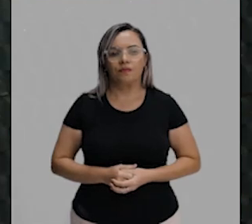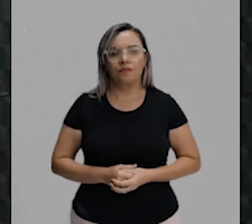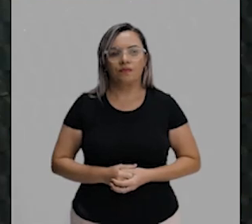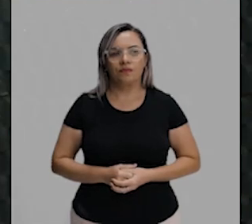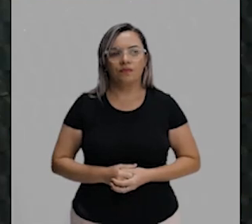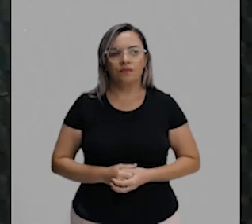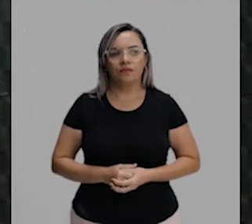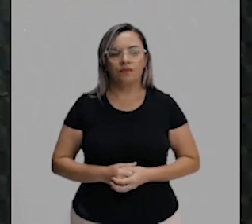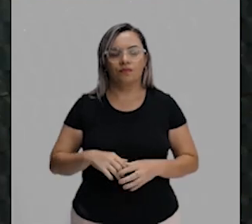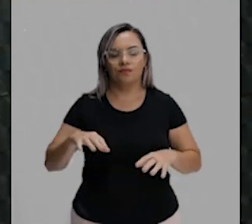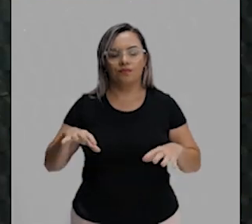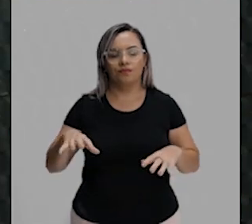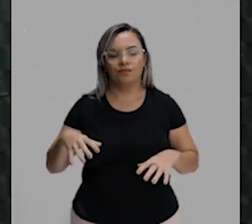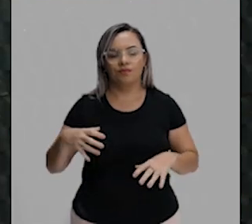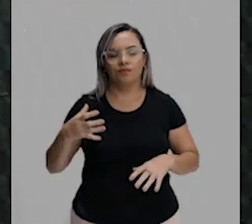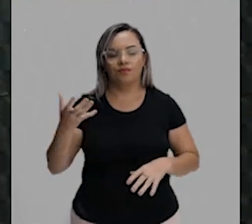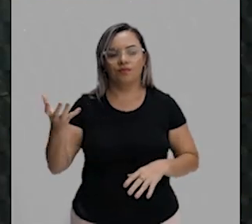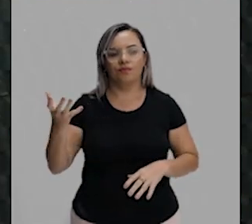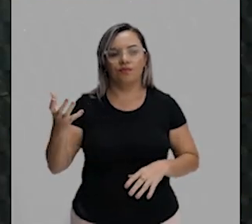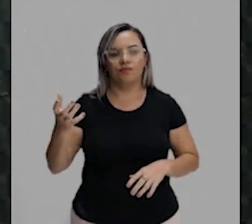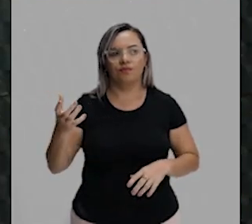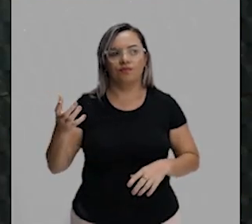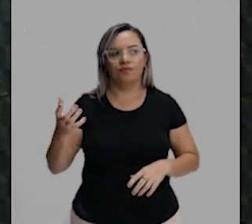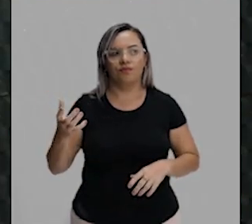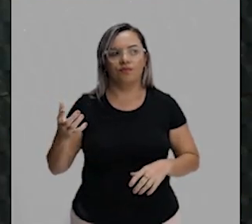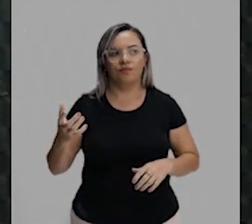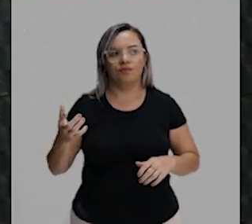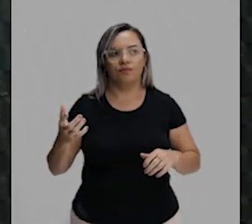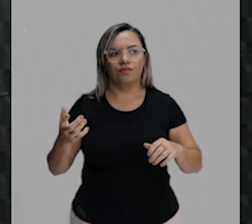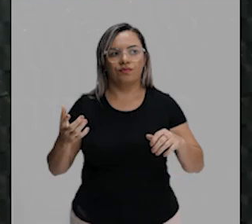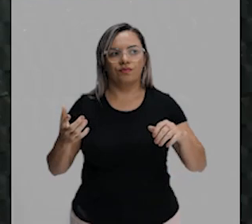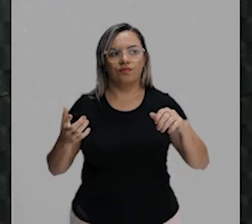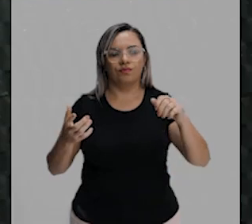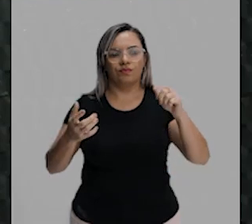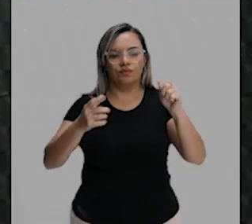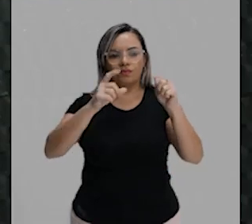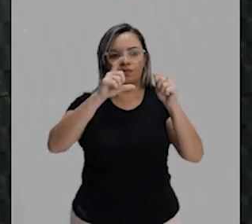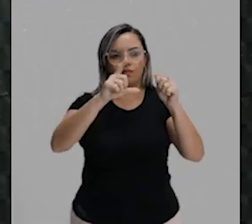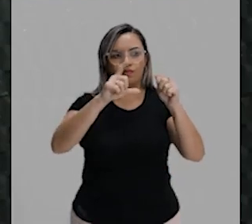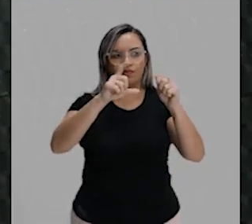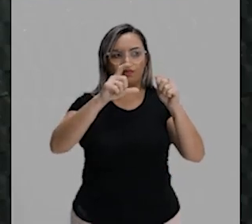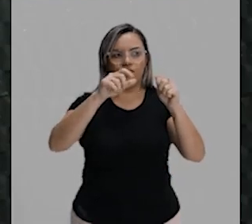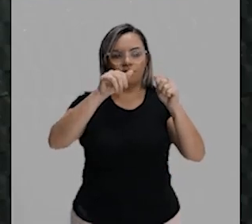O que aconteceria se eu cruzar o indivíduo AY